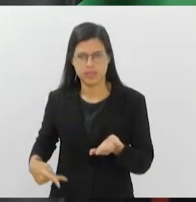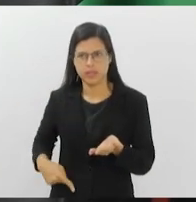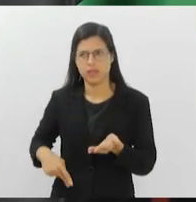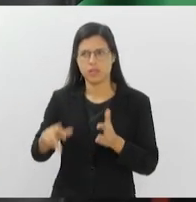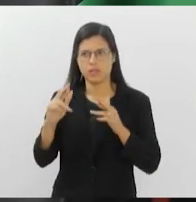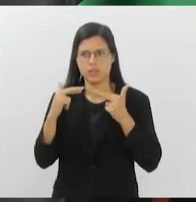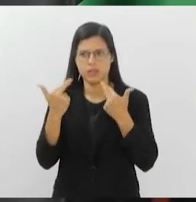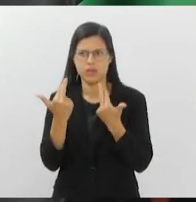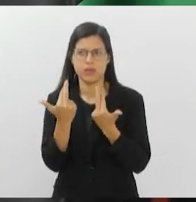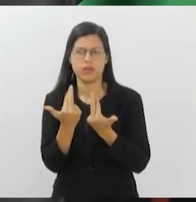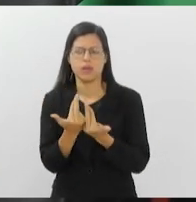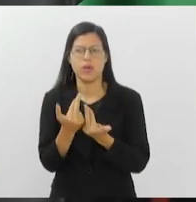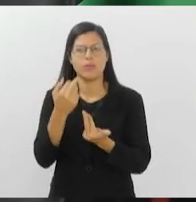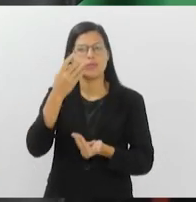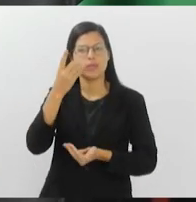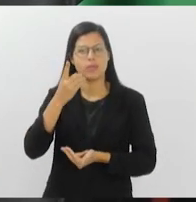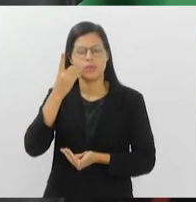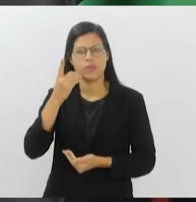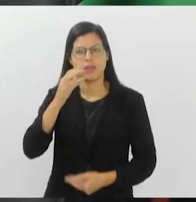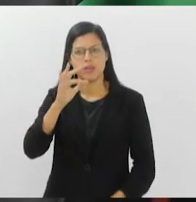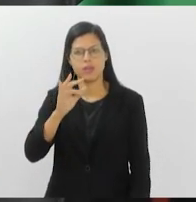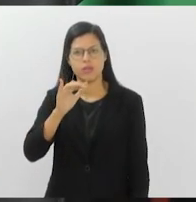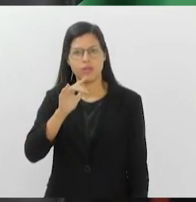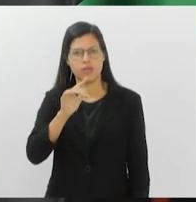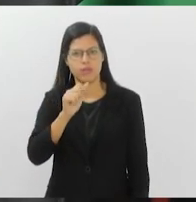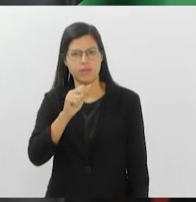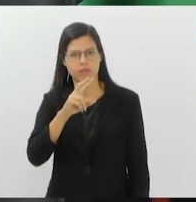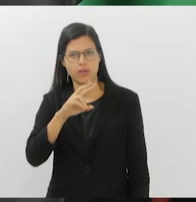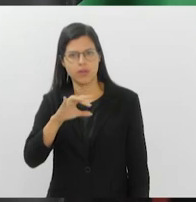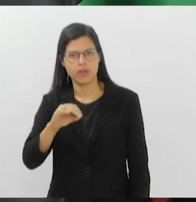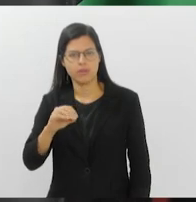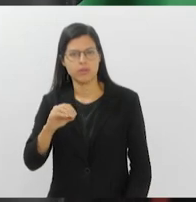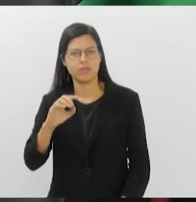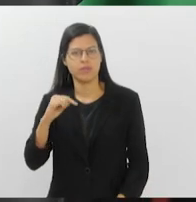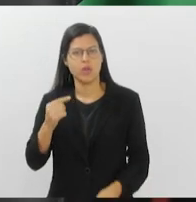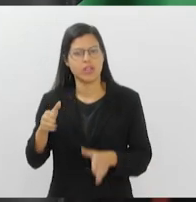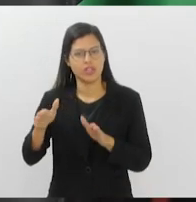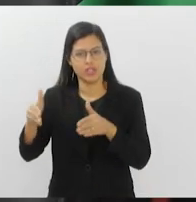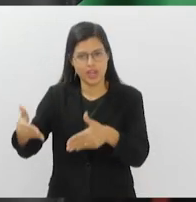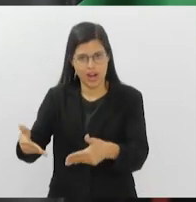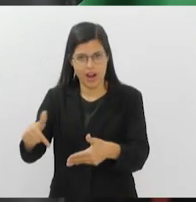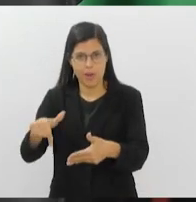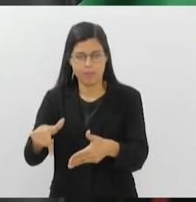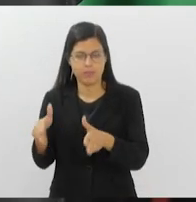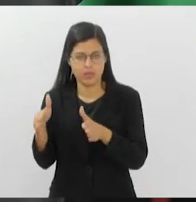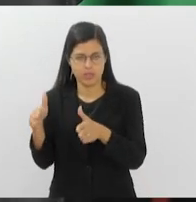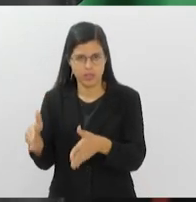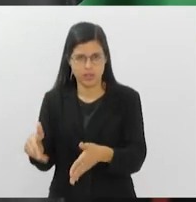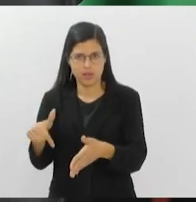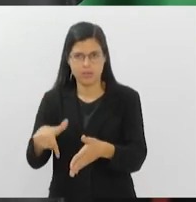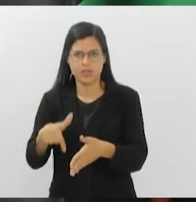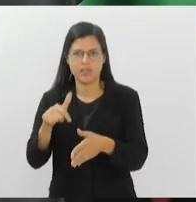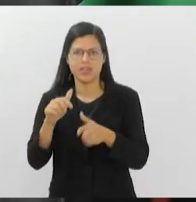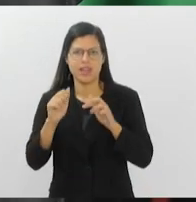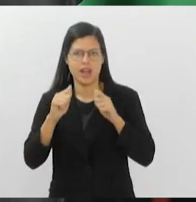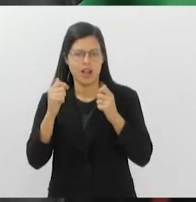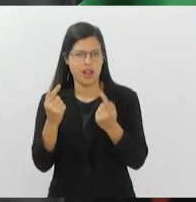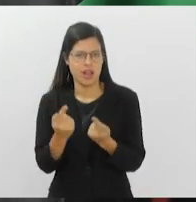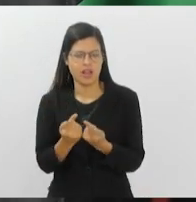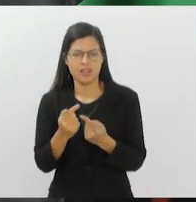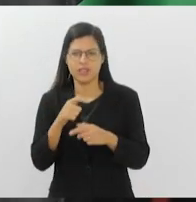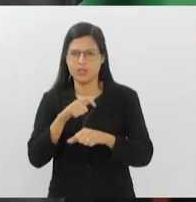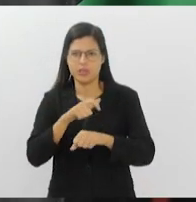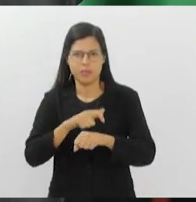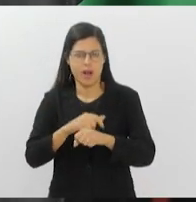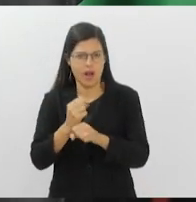que deputado Flávio Serafini e eu chegamos nessa casa no mesmo momento. Estamos nós no terceiro mandato.